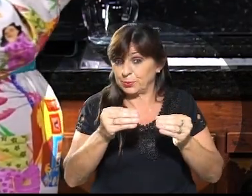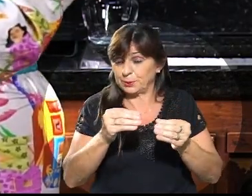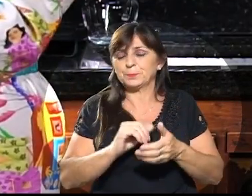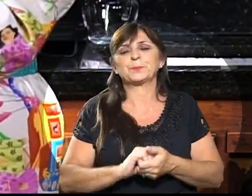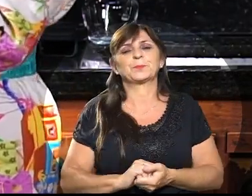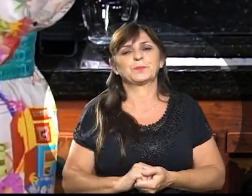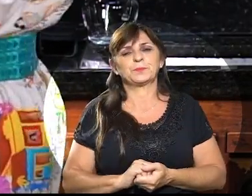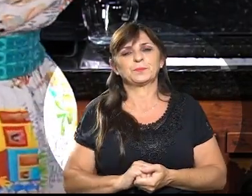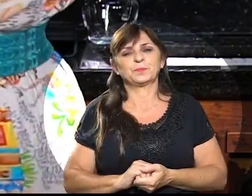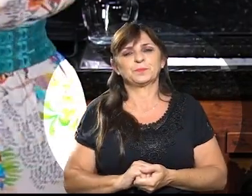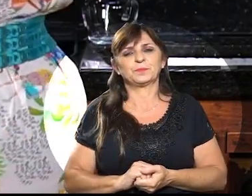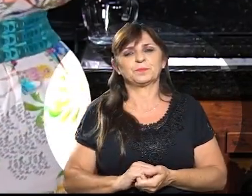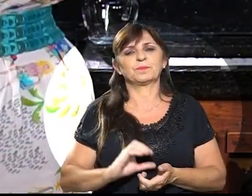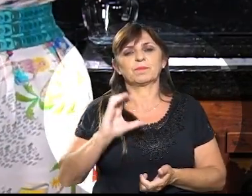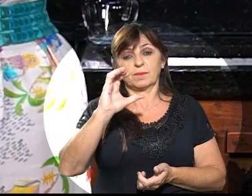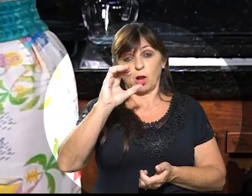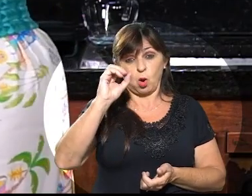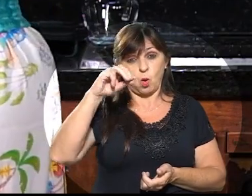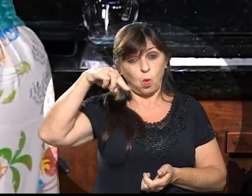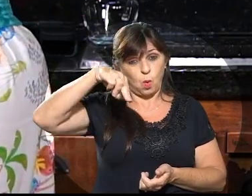Cominho em grão.